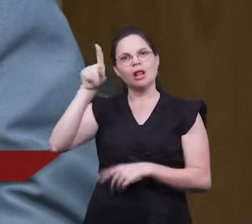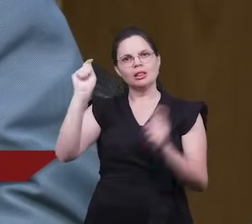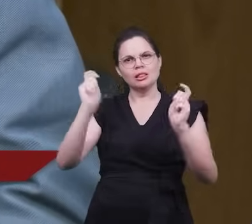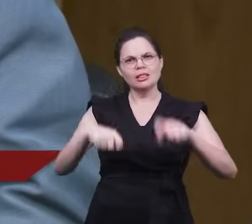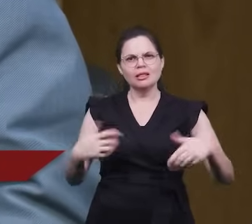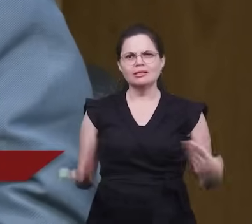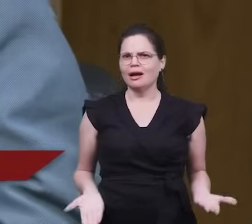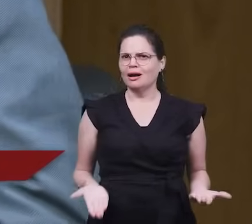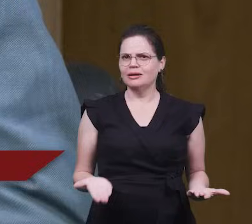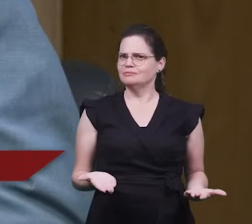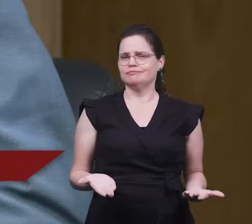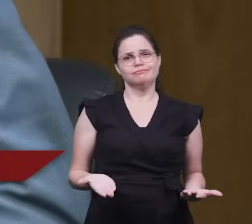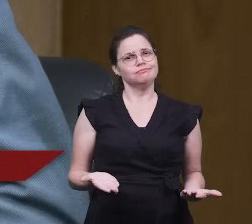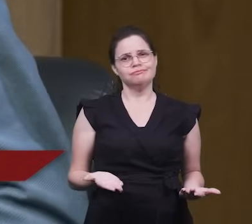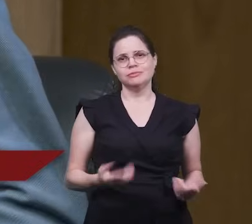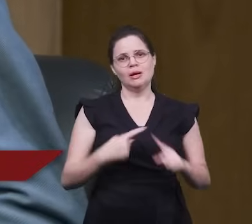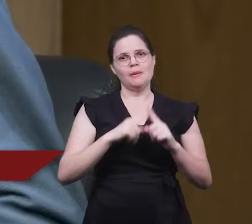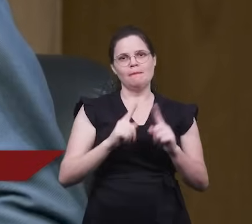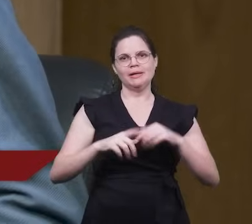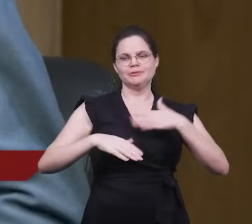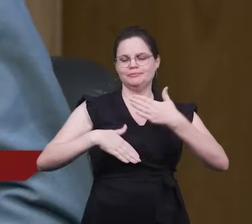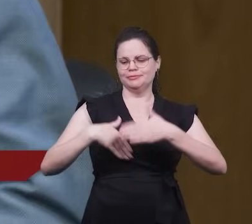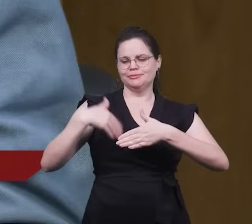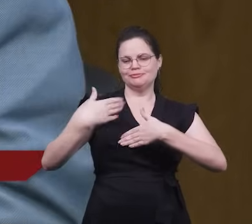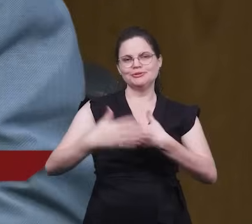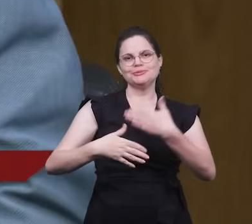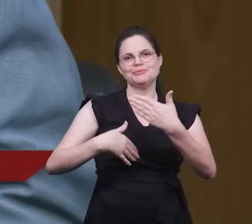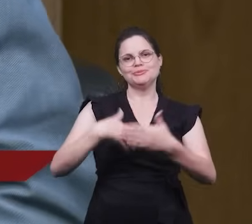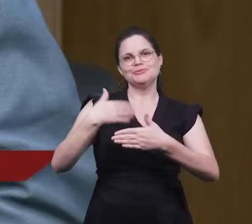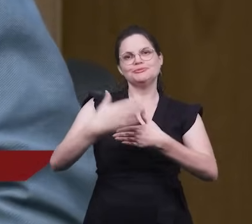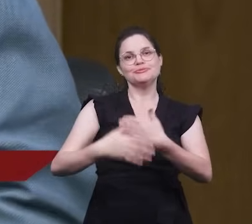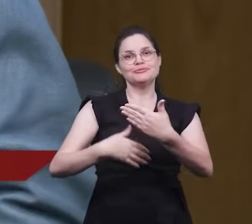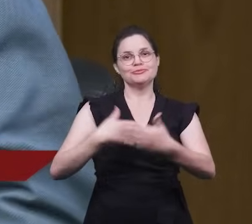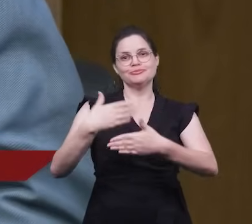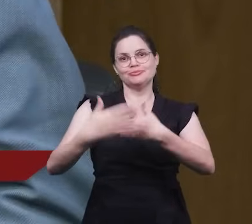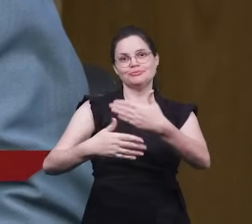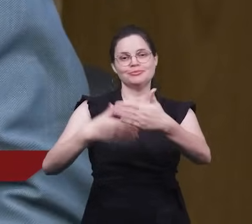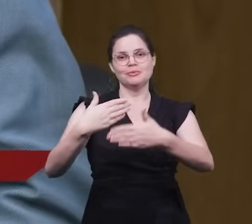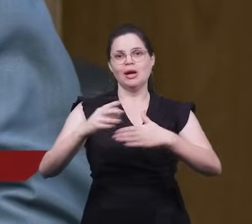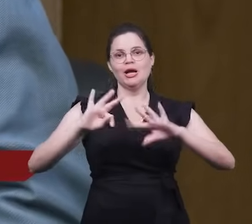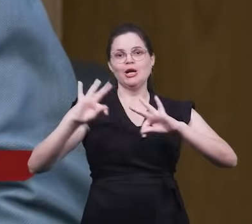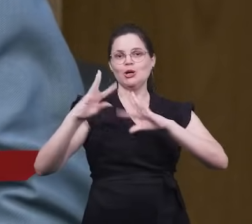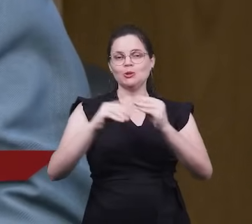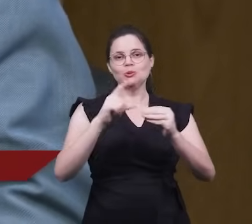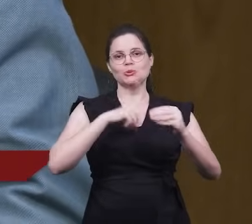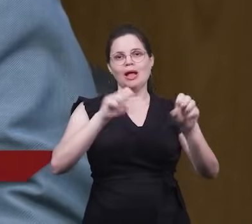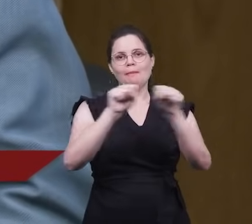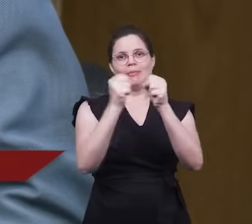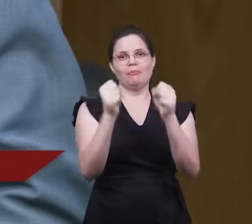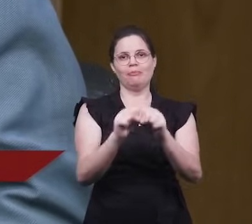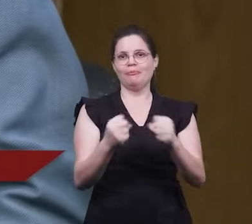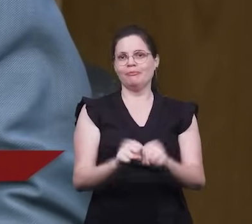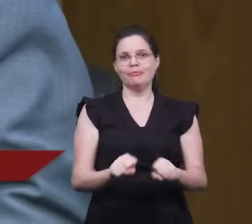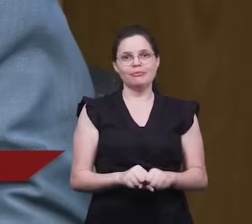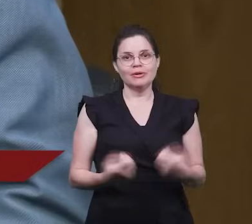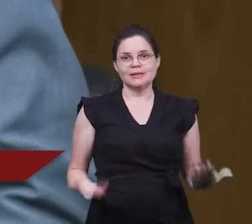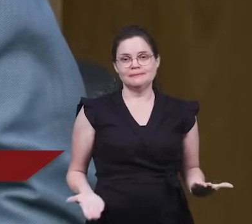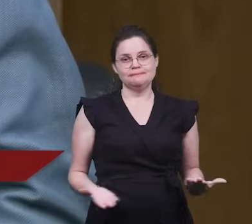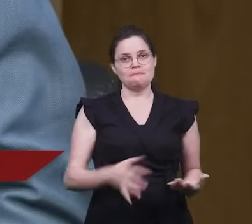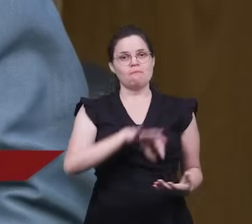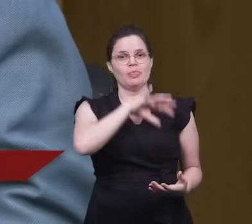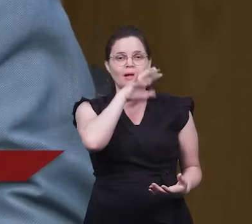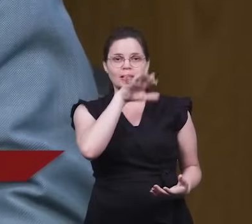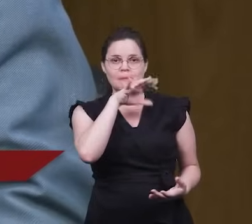acontecer? Enquanto isso, o tempo está passando e tudo está sendo consumido, destruído. É a madeira, são